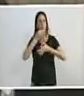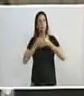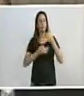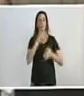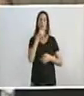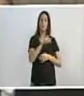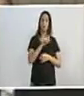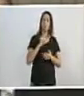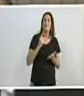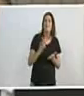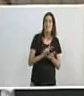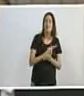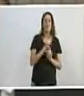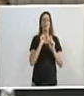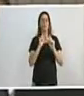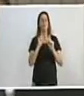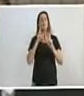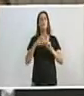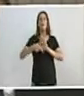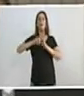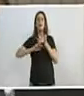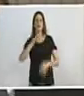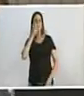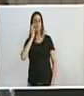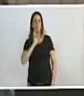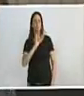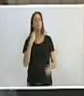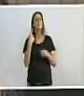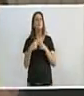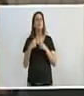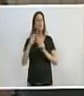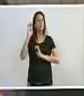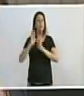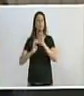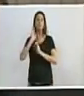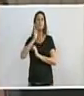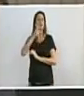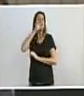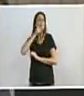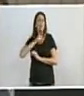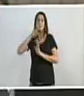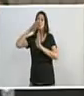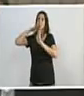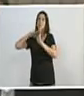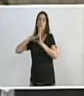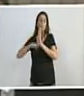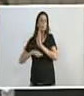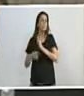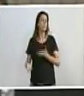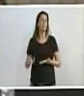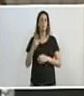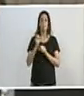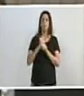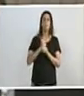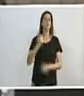um equívoco, é que, como falou o vereador Vanderlei, as empresas ganham subsídio e ganham subsídio demais. há 2 anos